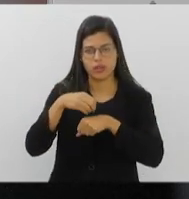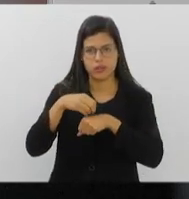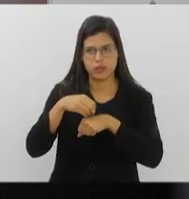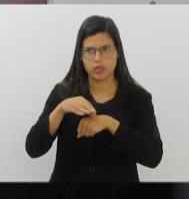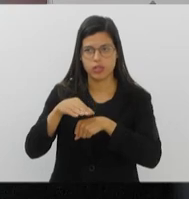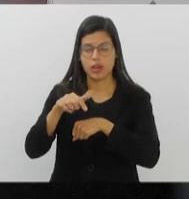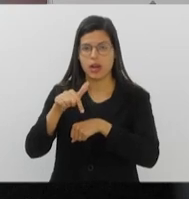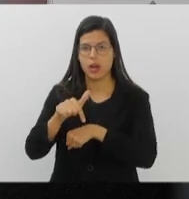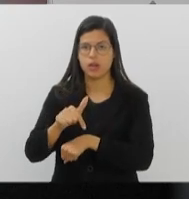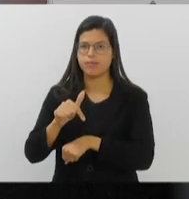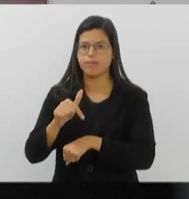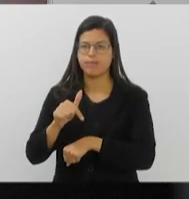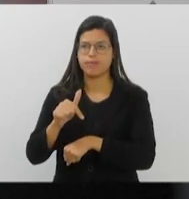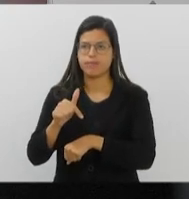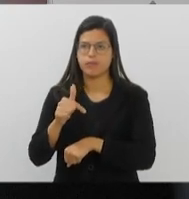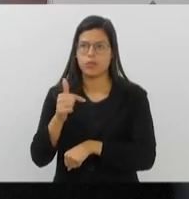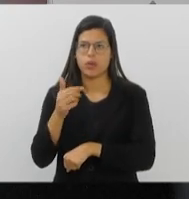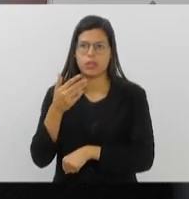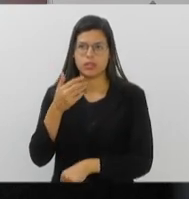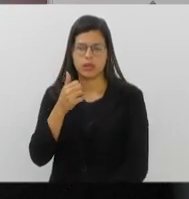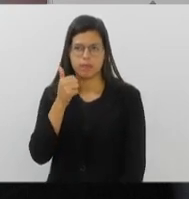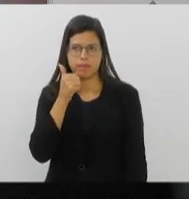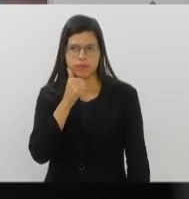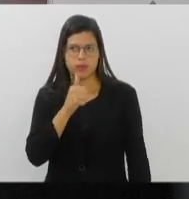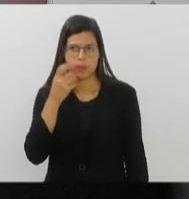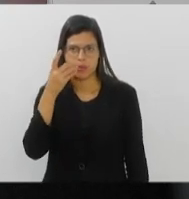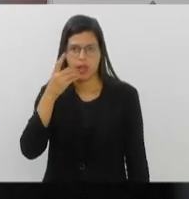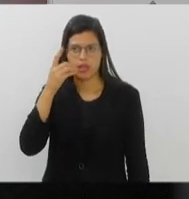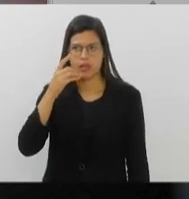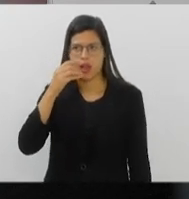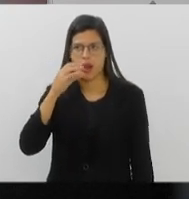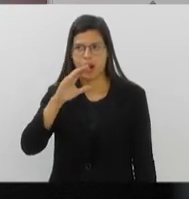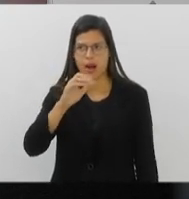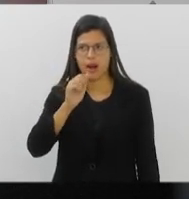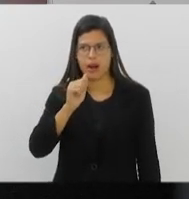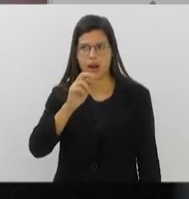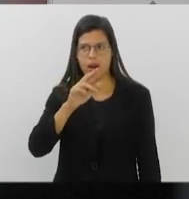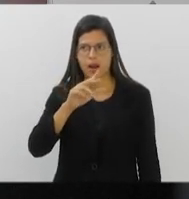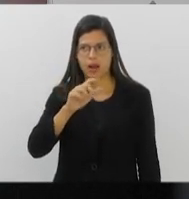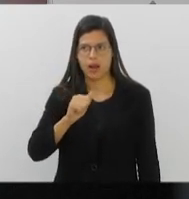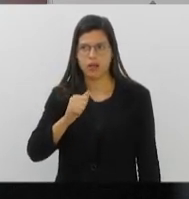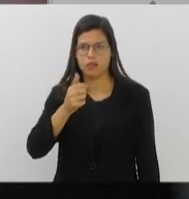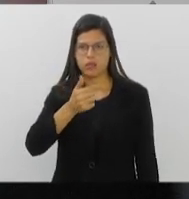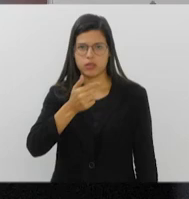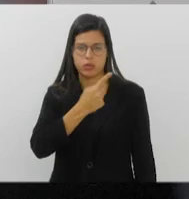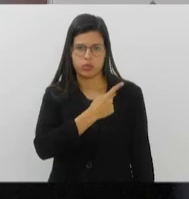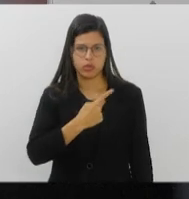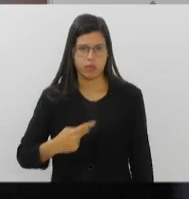nossa querida deputada Carla Machado para o cargo de vice-presidente. É uma indicação